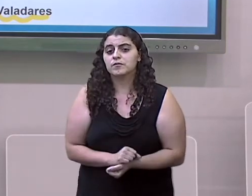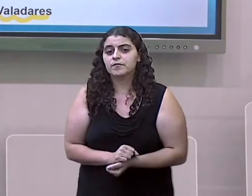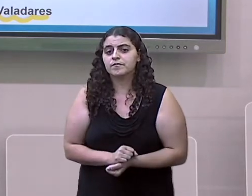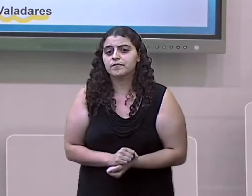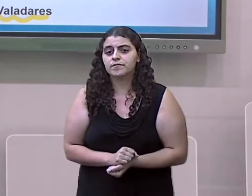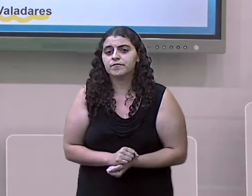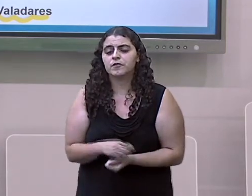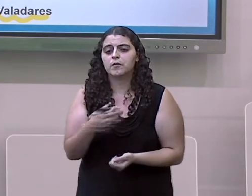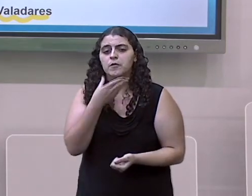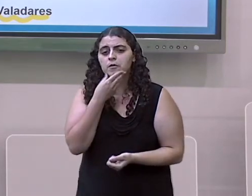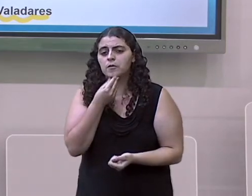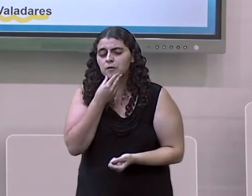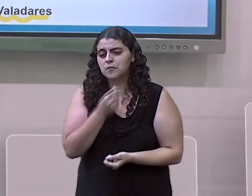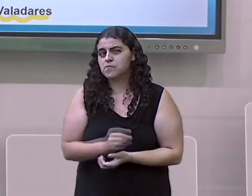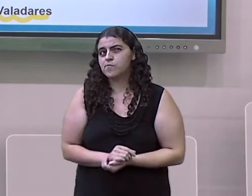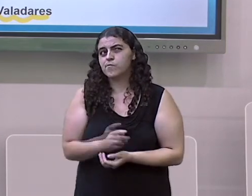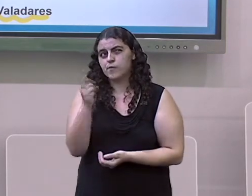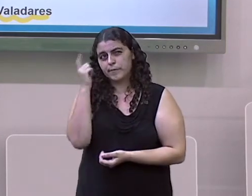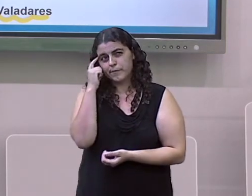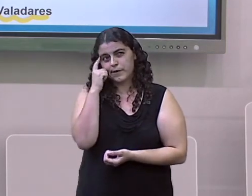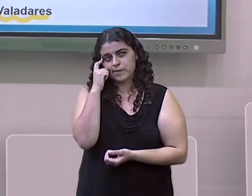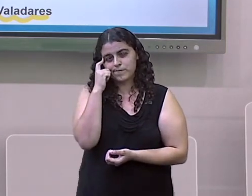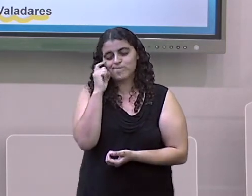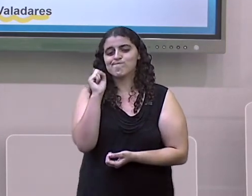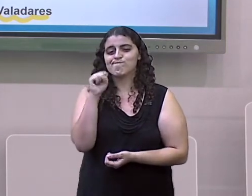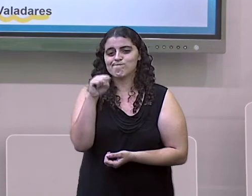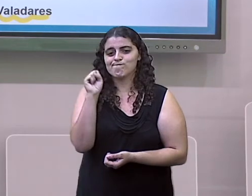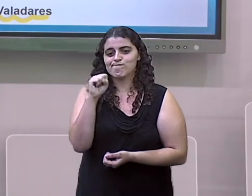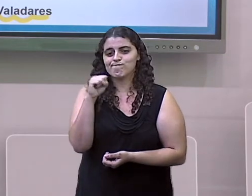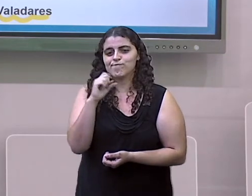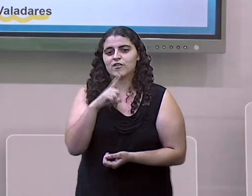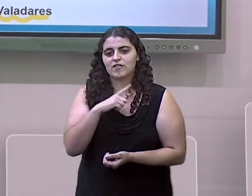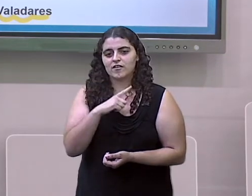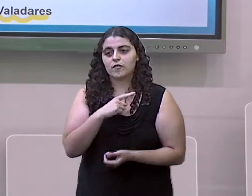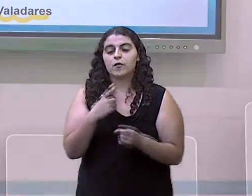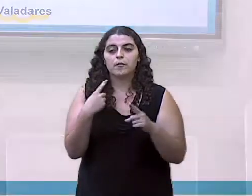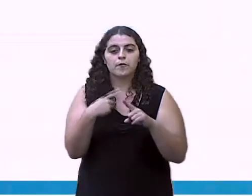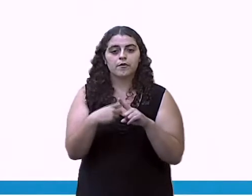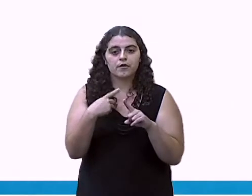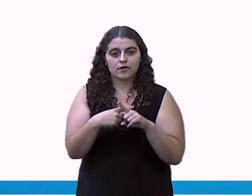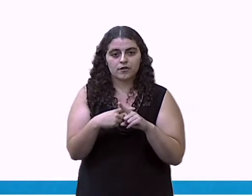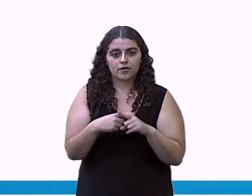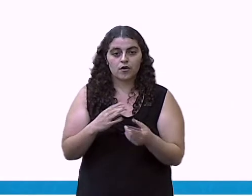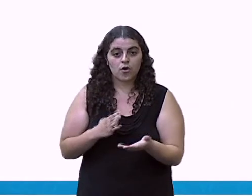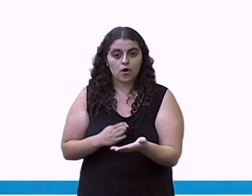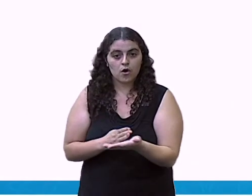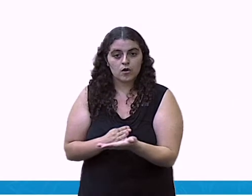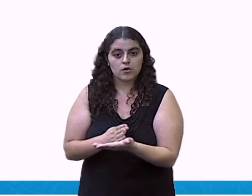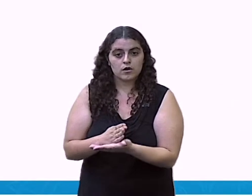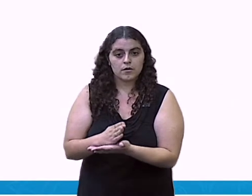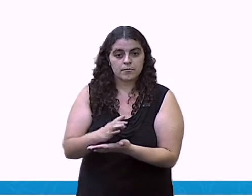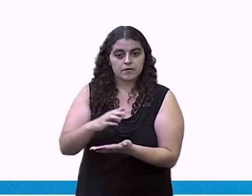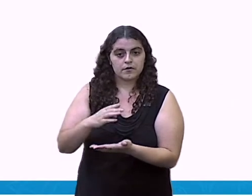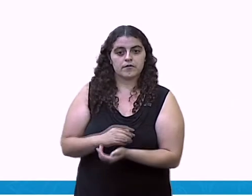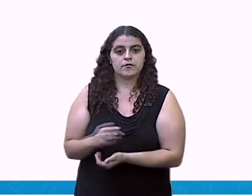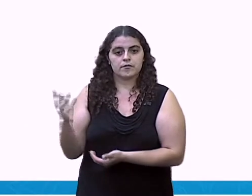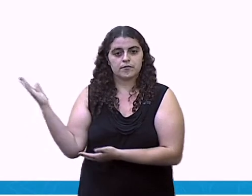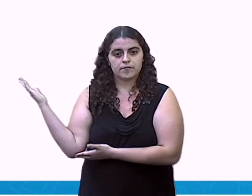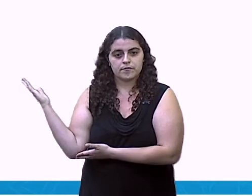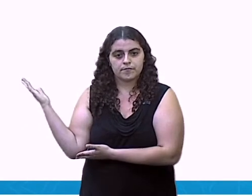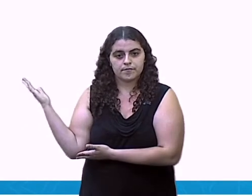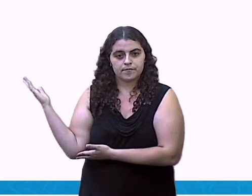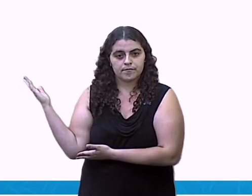parte natural, né, como um parque municipal, mas a gente tem aqui, olha só, esse deck aqui foi